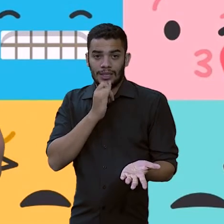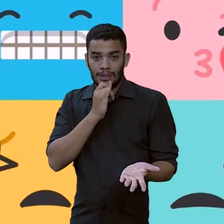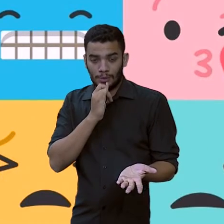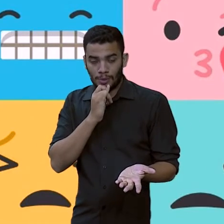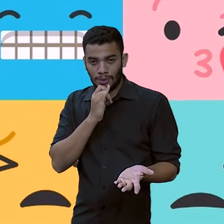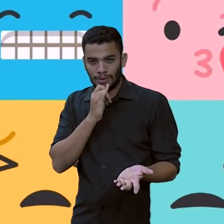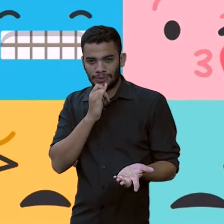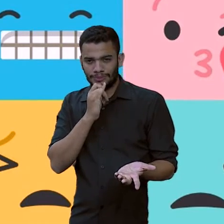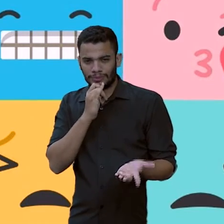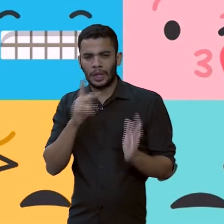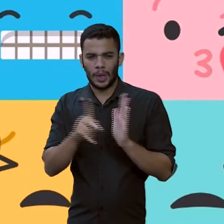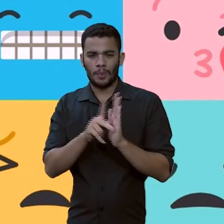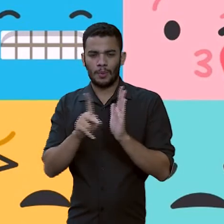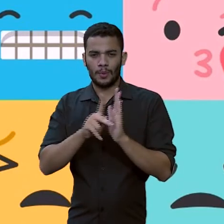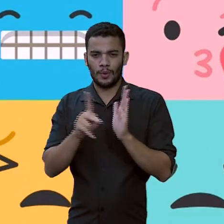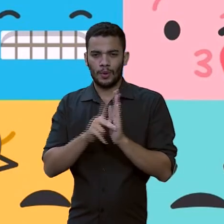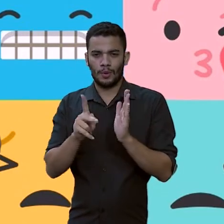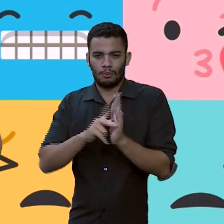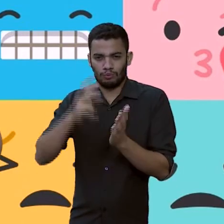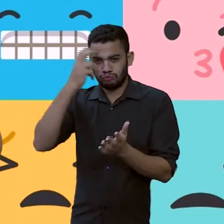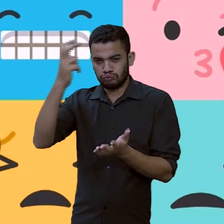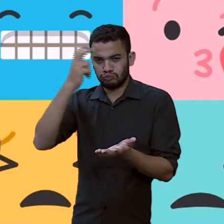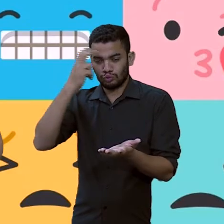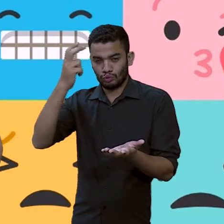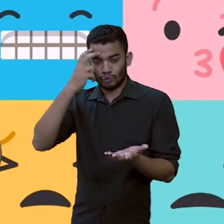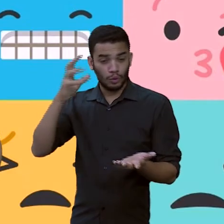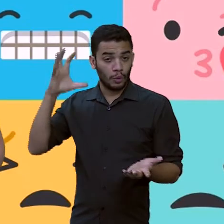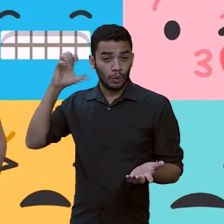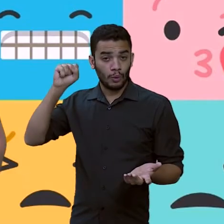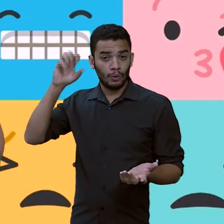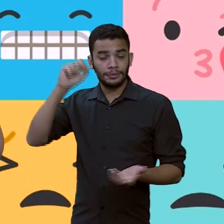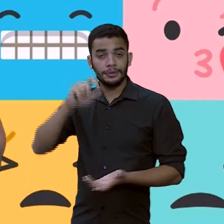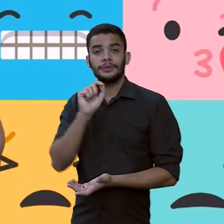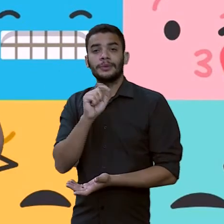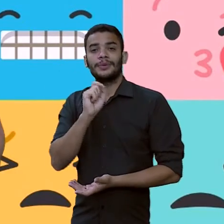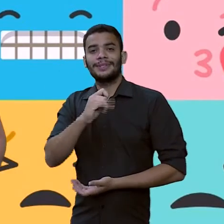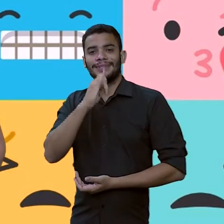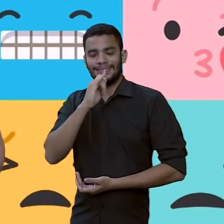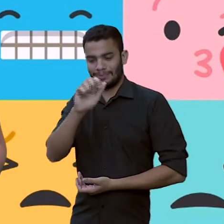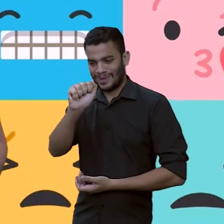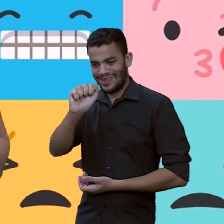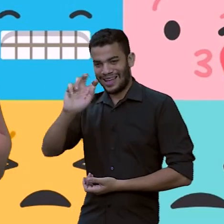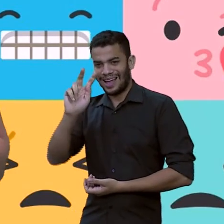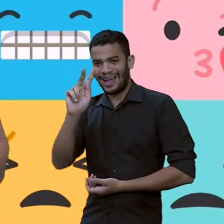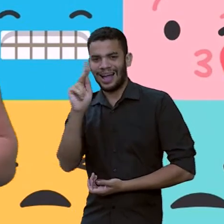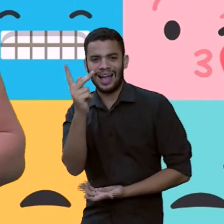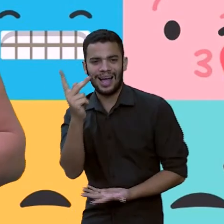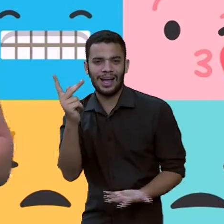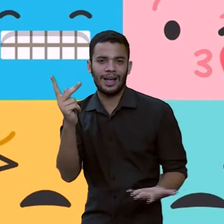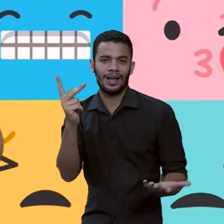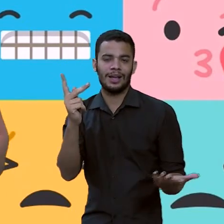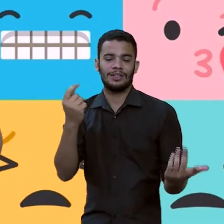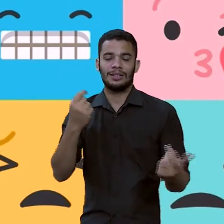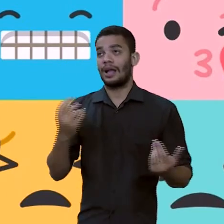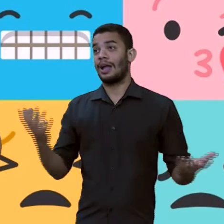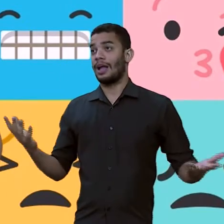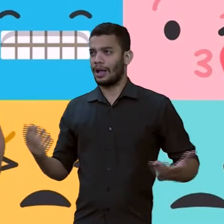ó, ou por exemplo, ai. Também por palavras como oba,